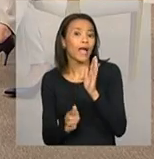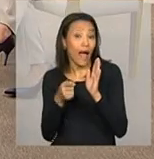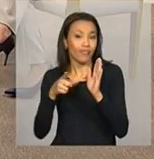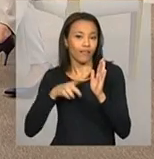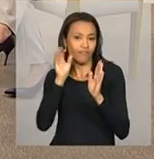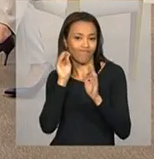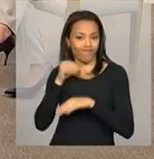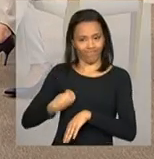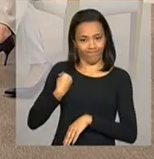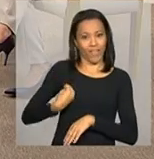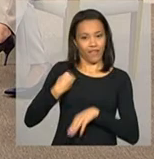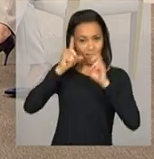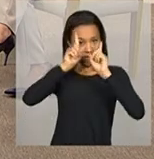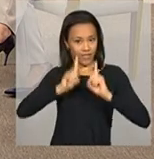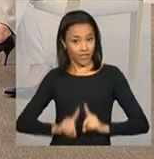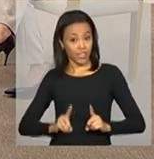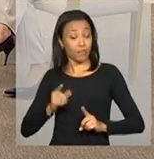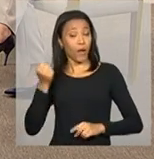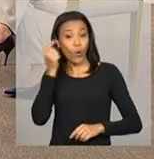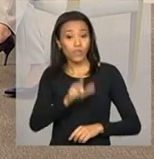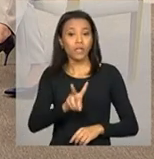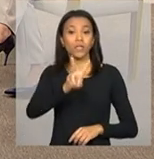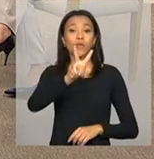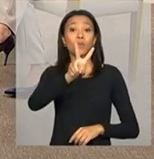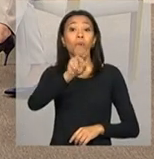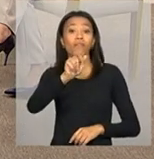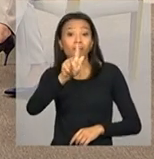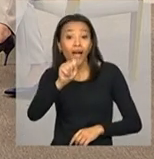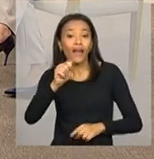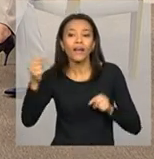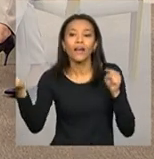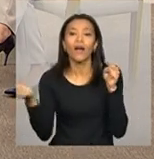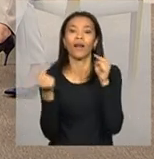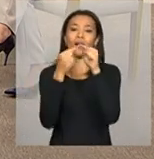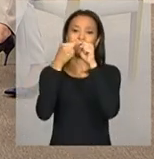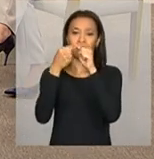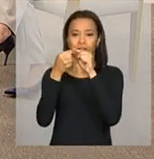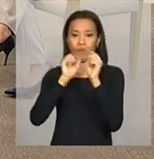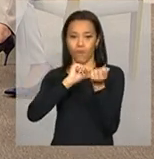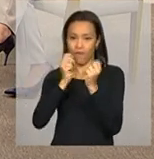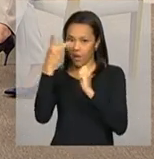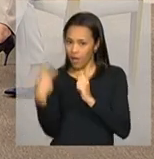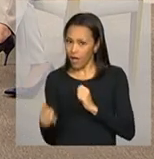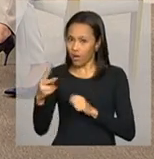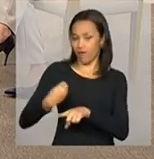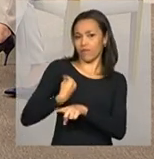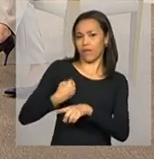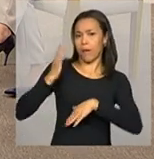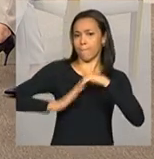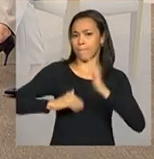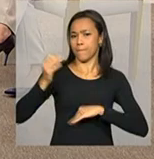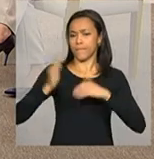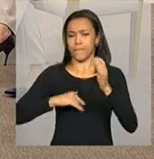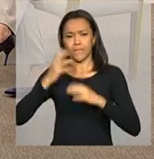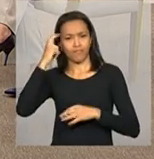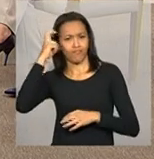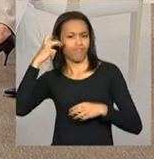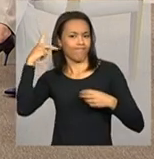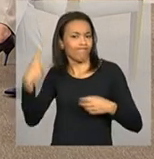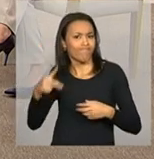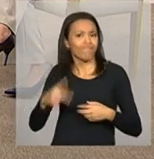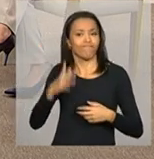deficiência, para que você possa encontrar uma vaga mais condizente, adequada à real situação, com a habilidade, a capacidade daquela